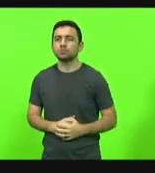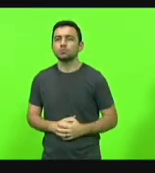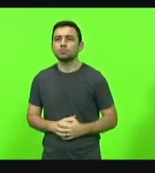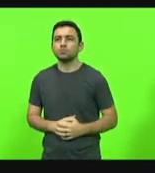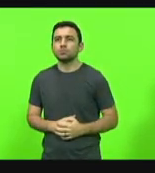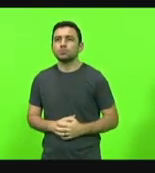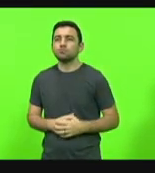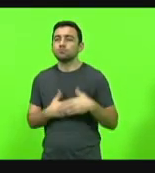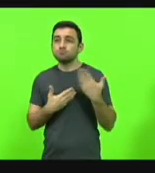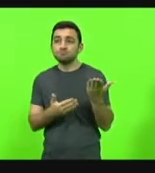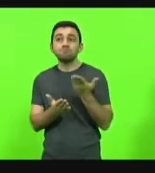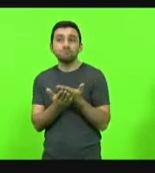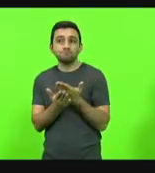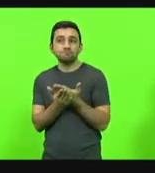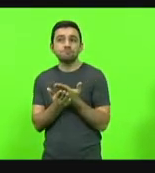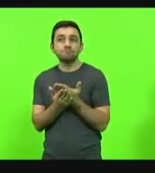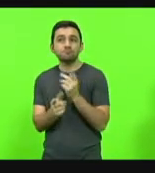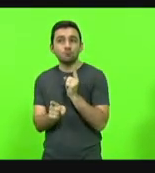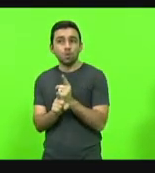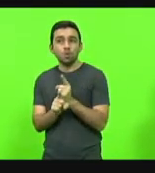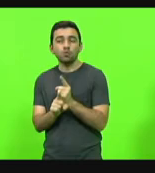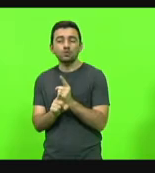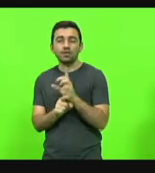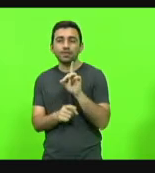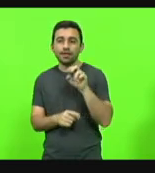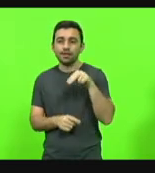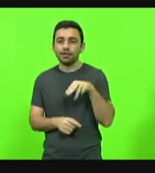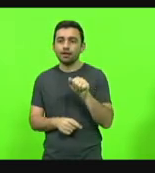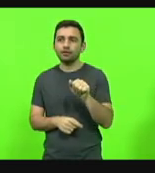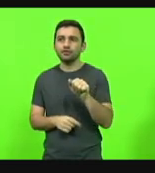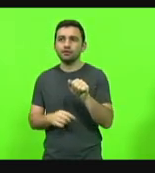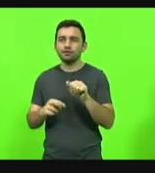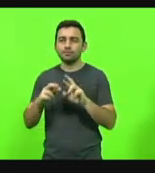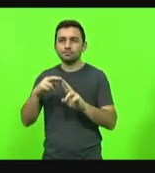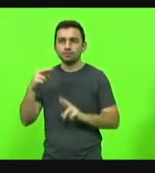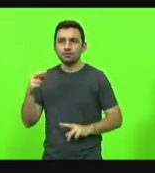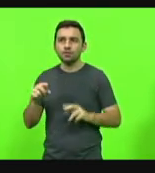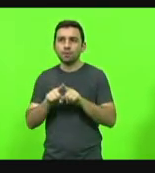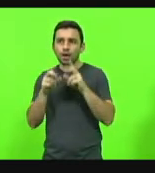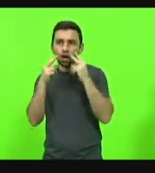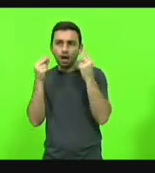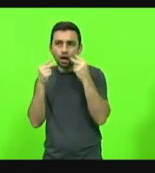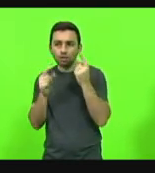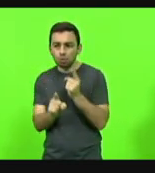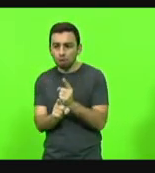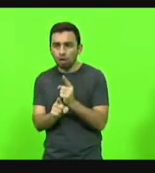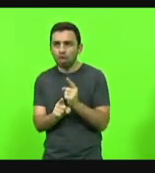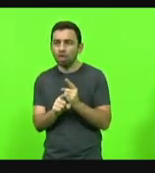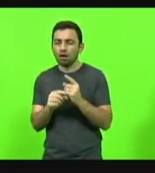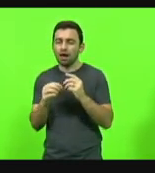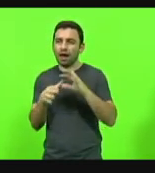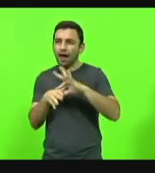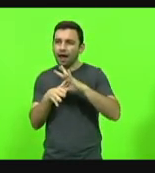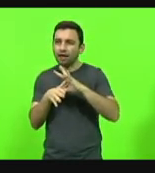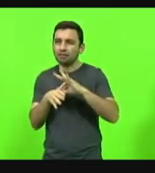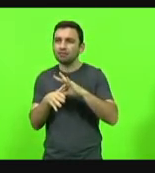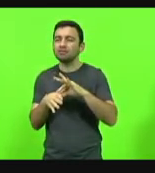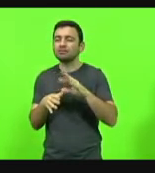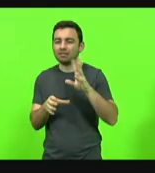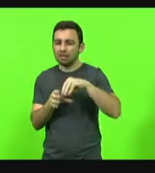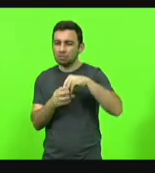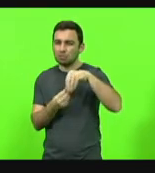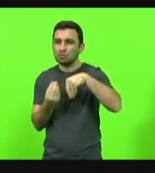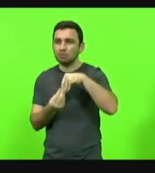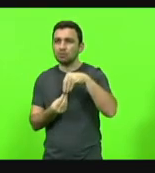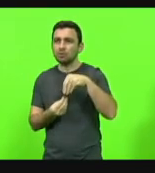Ó, estudos encontram DNA urbano e de rato em hambúrguer. Isso aconteceu também numa pesquisa. E é importante para